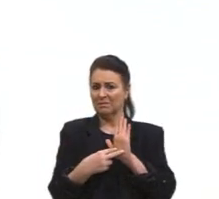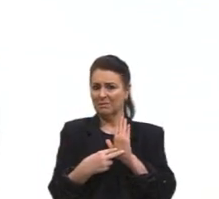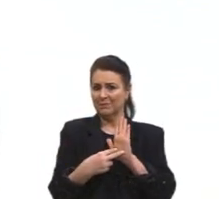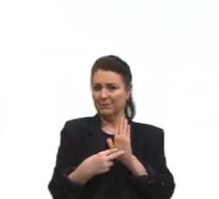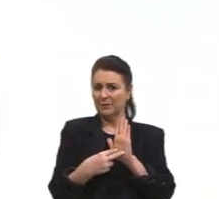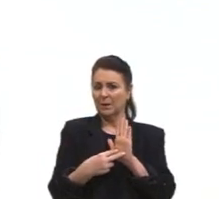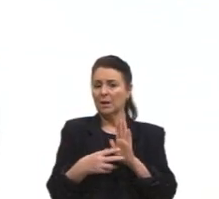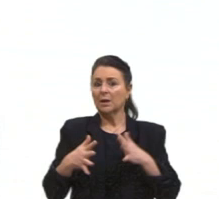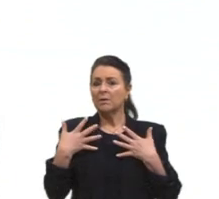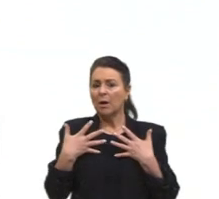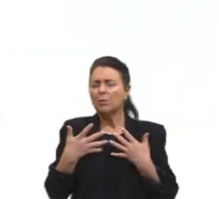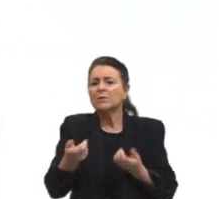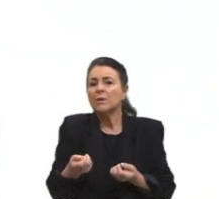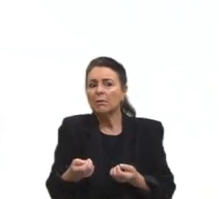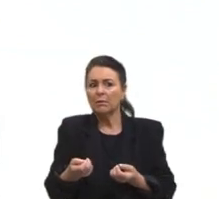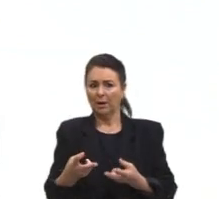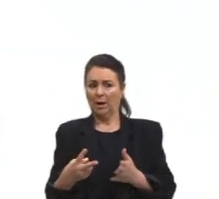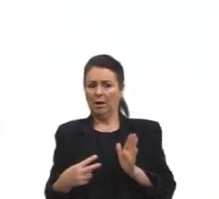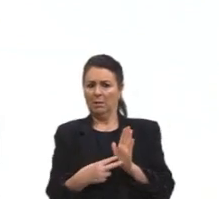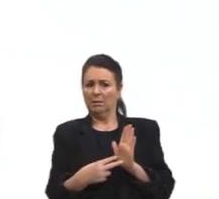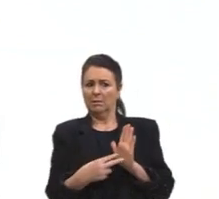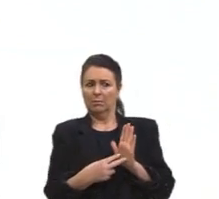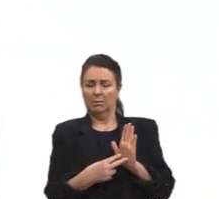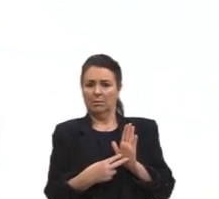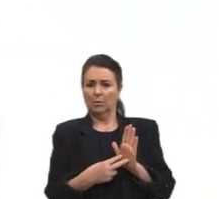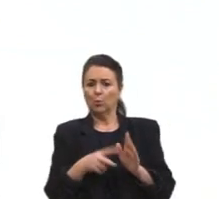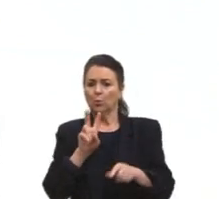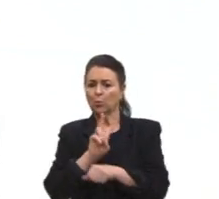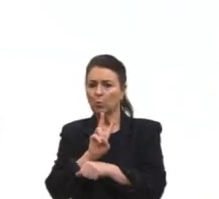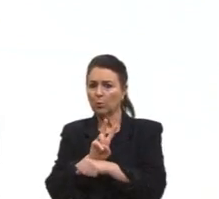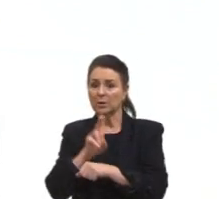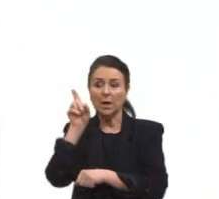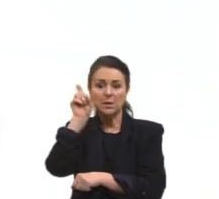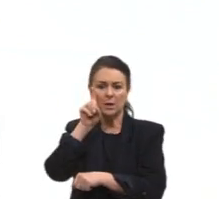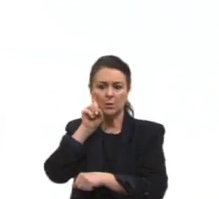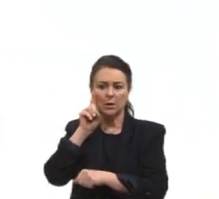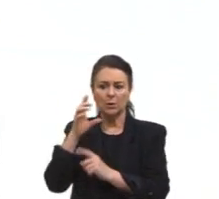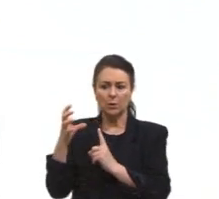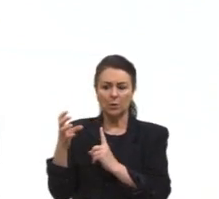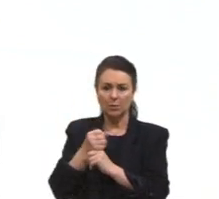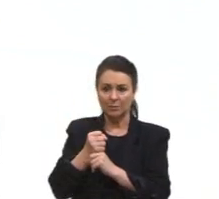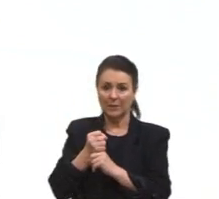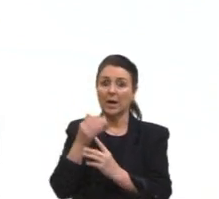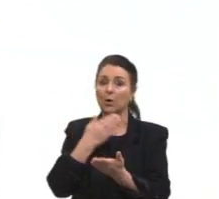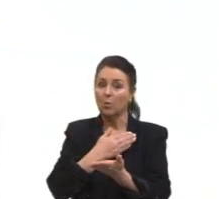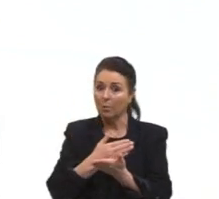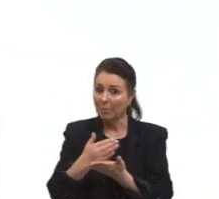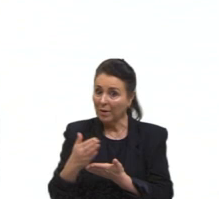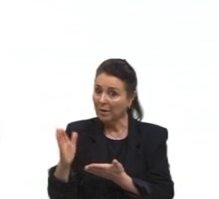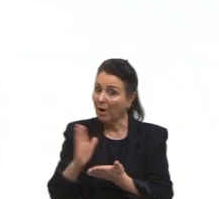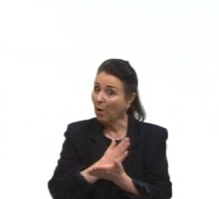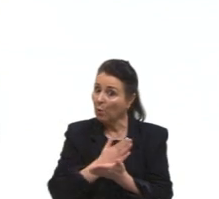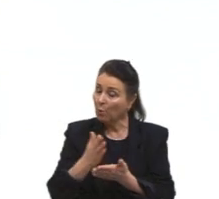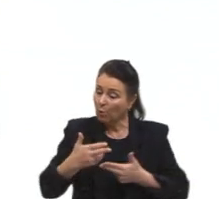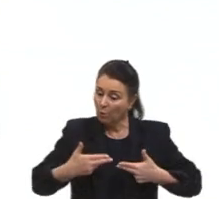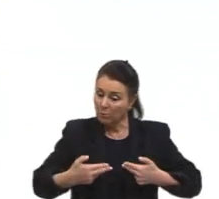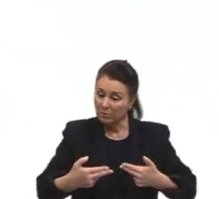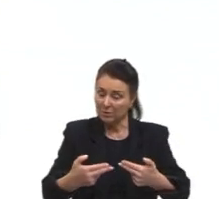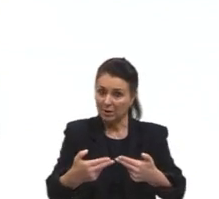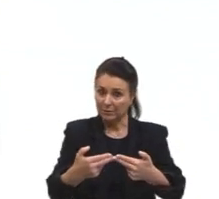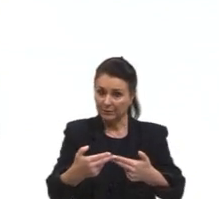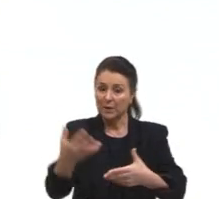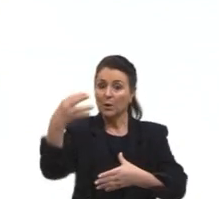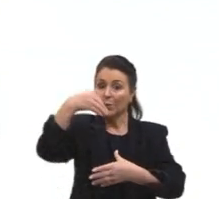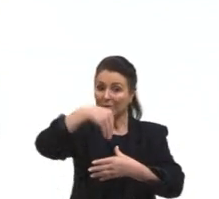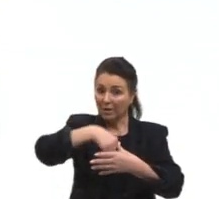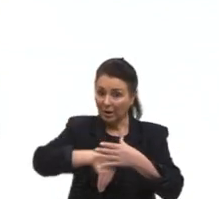em Alerta vamos dizer assim tá relacionado a isso E aí tu vai ter algumas guerras tá dentro